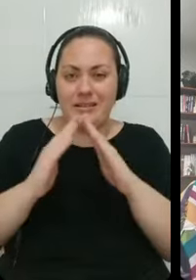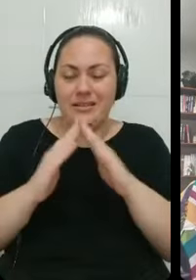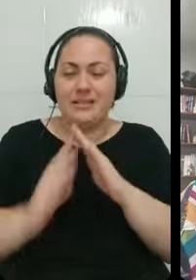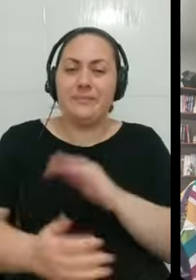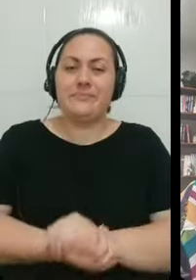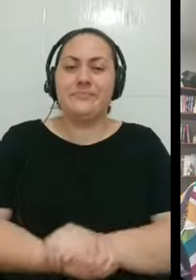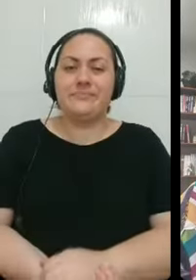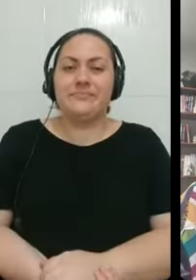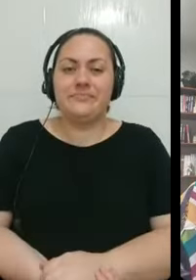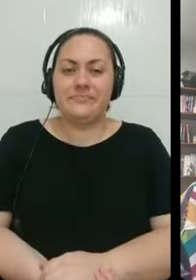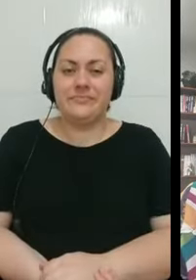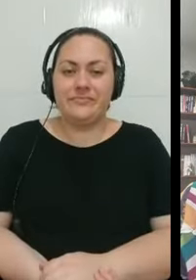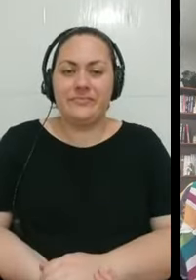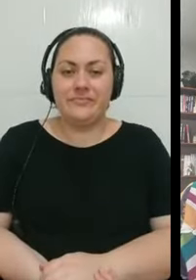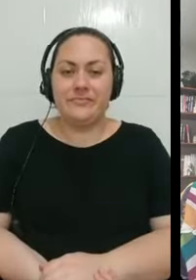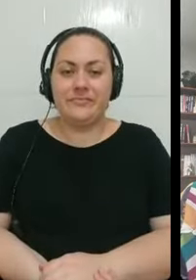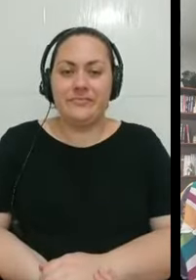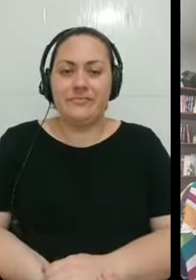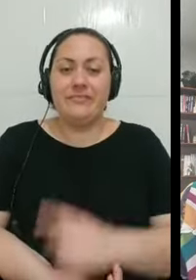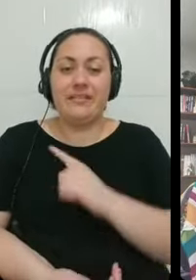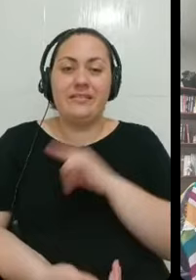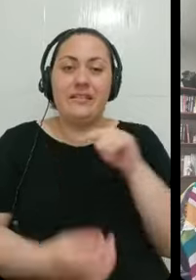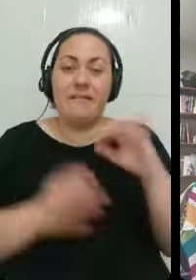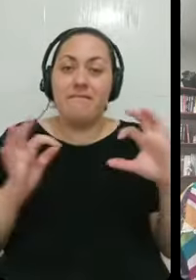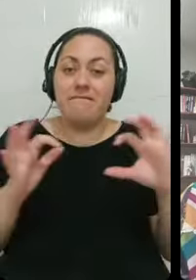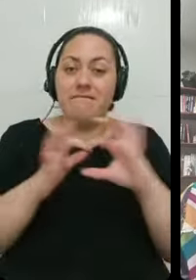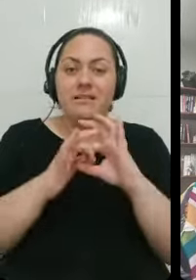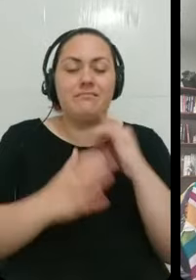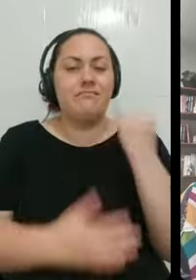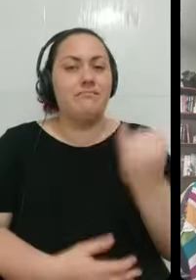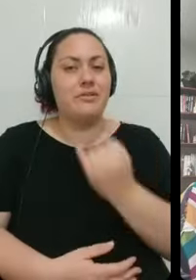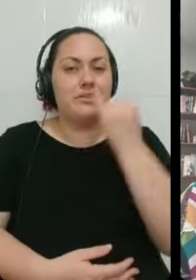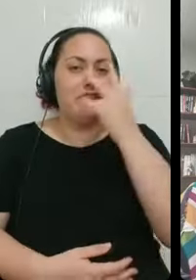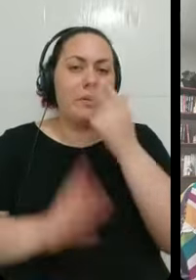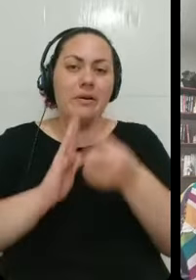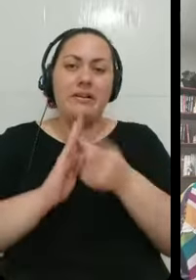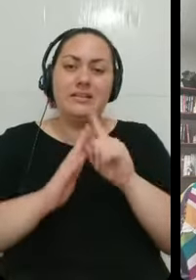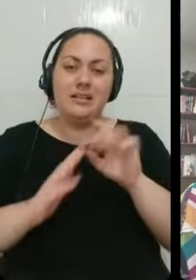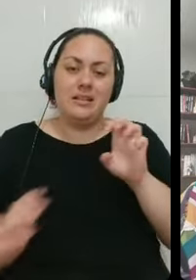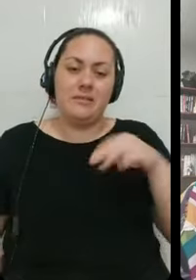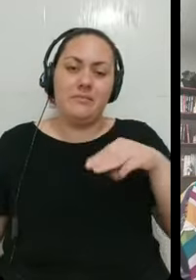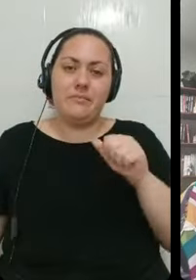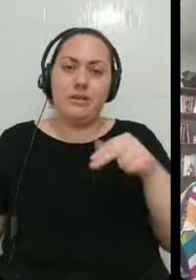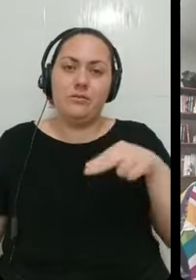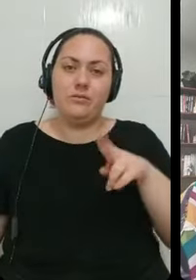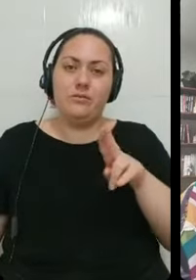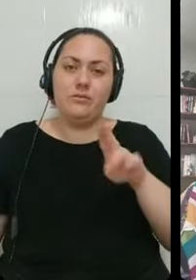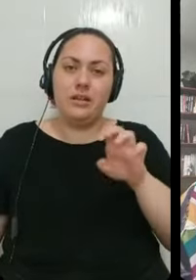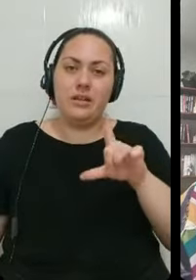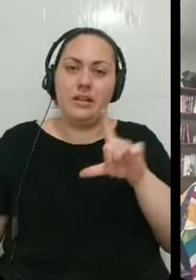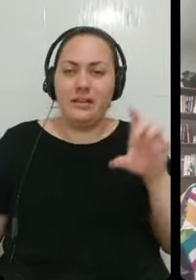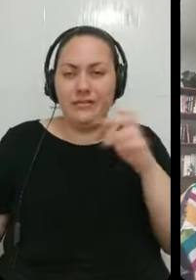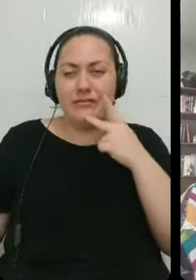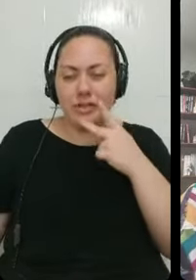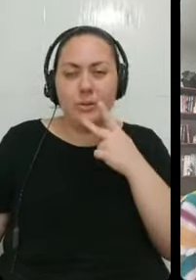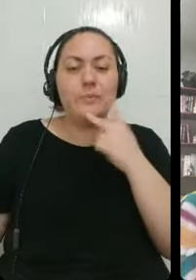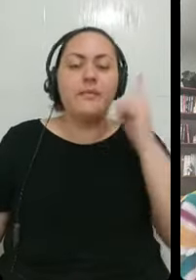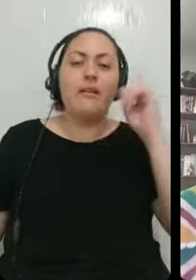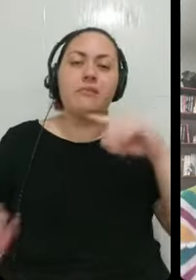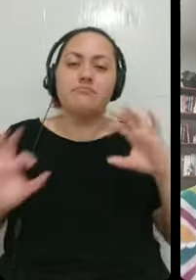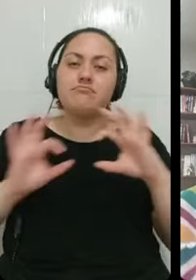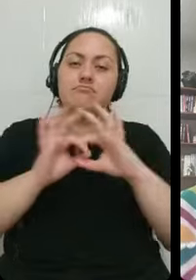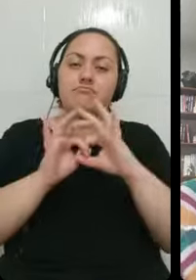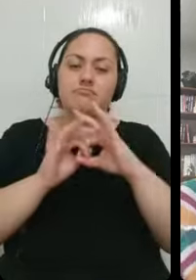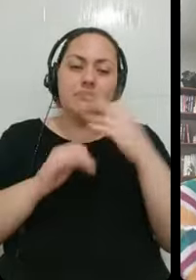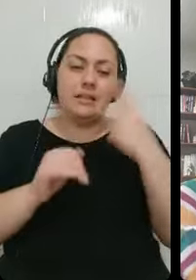Esse vínculo, né, para nós é muito importante, né, o que a Emanuele traz, né, o vínculo dentro da equipe também, né, e o vínculo que a